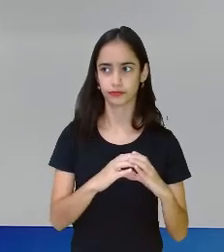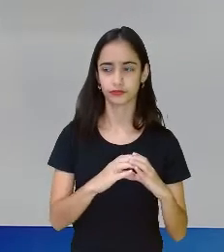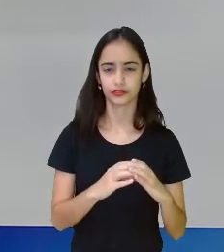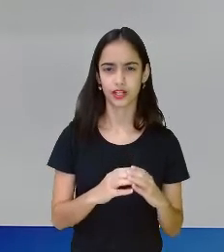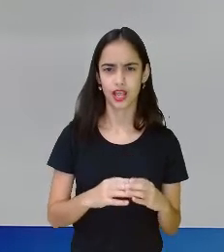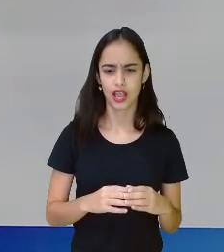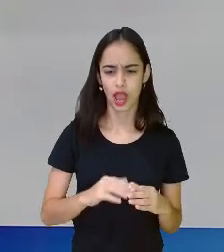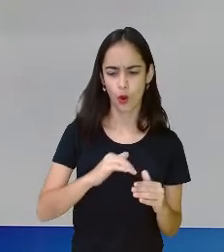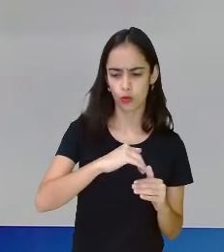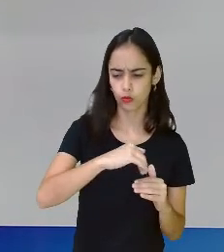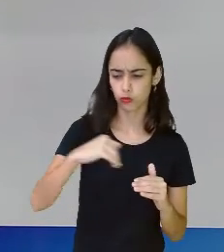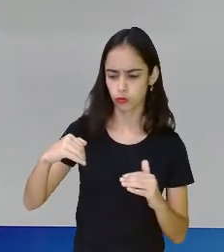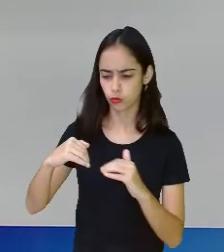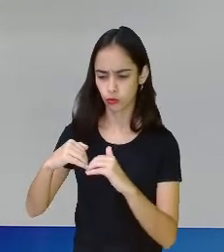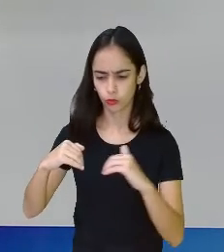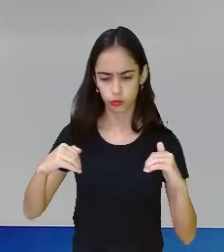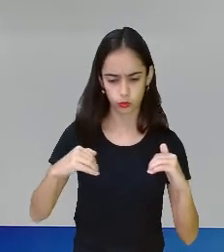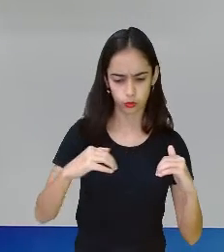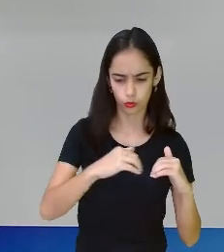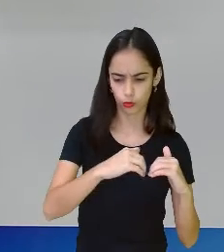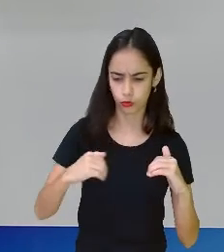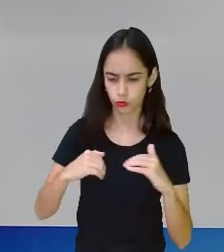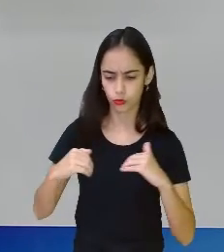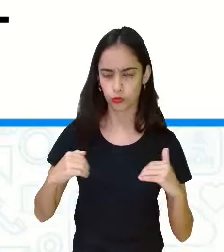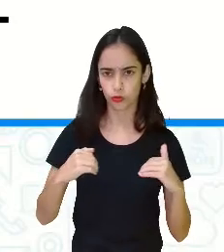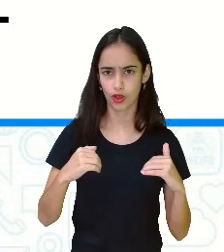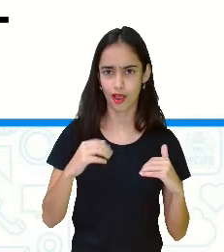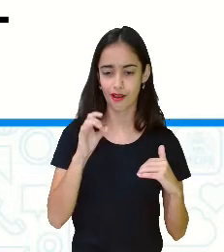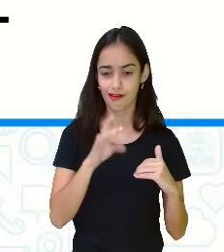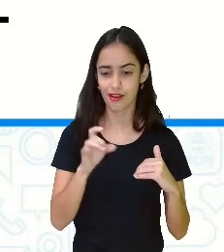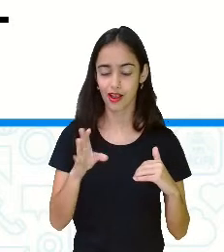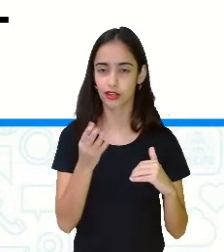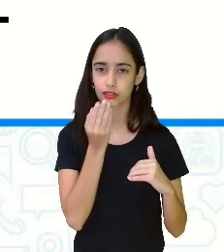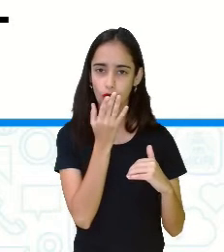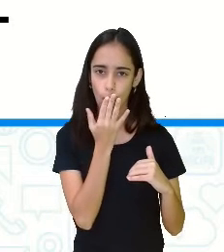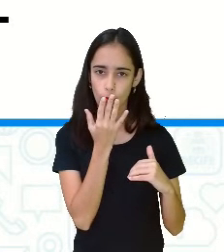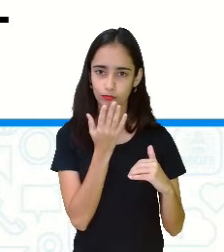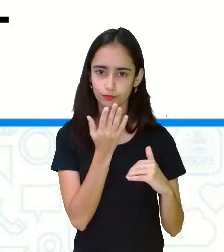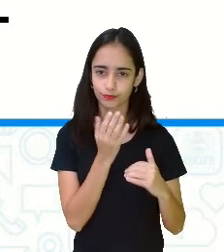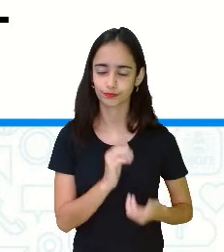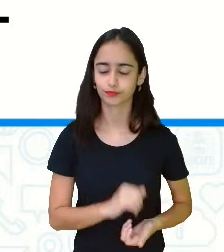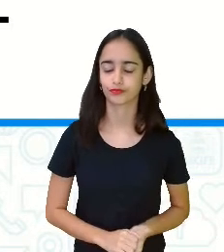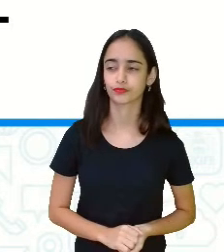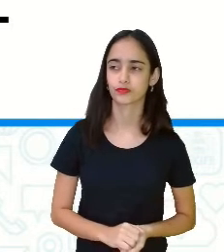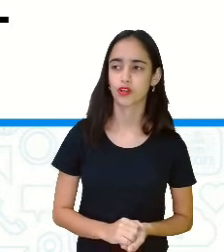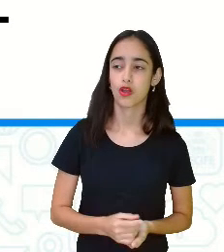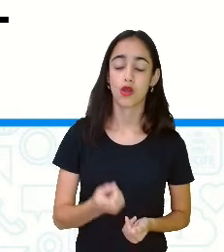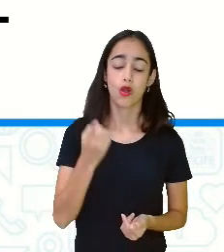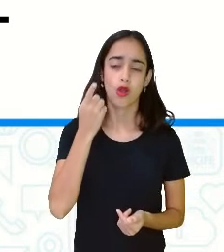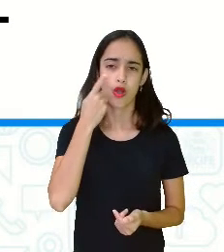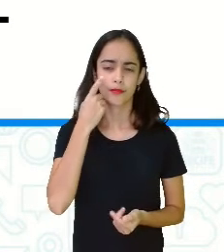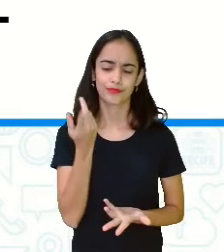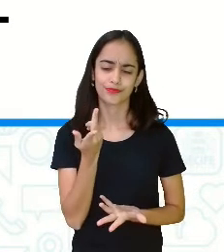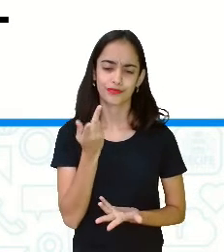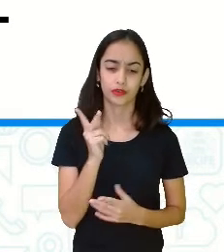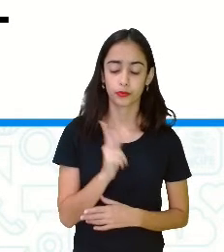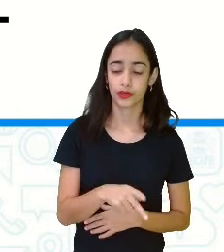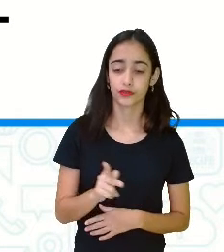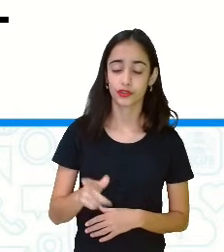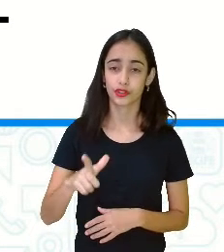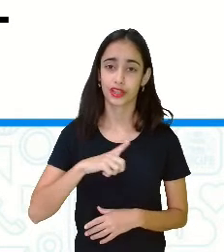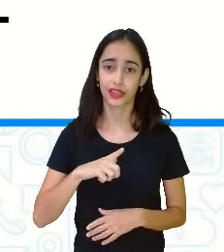cor por cor, representando as nossas parcelas. Professora, aí tem 3 parcelas. Se a gente utilizar